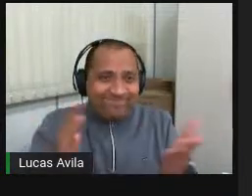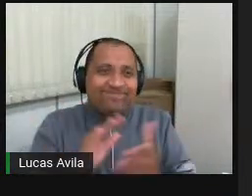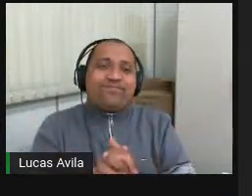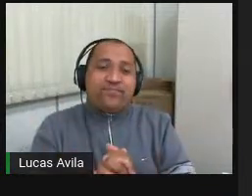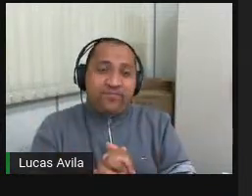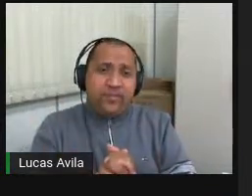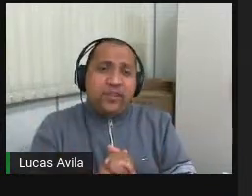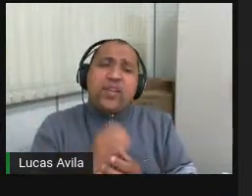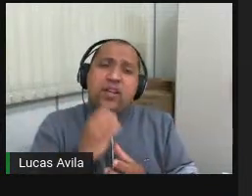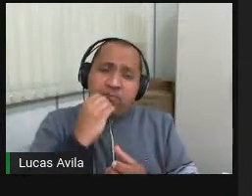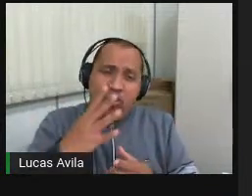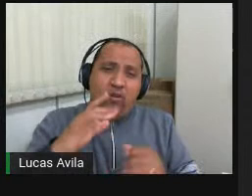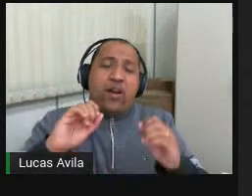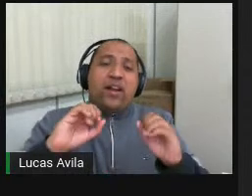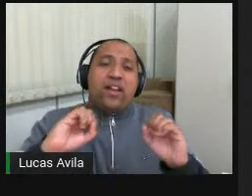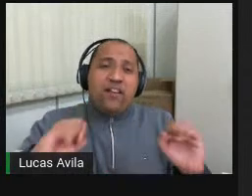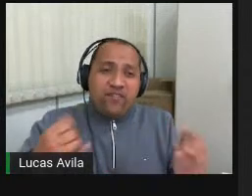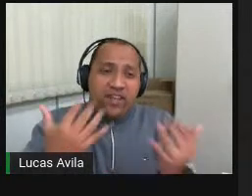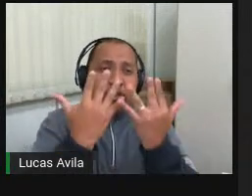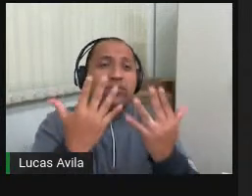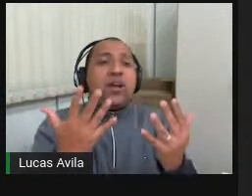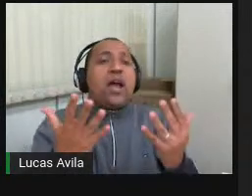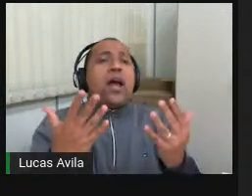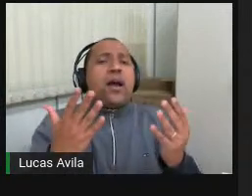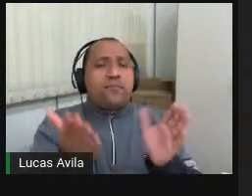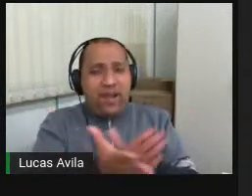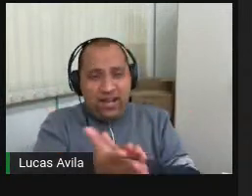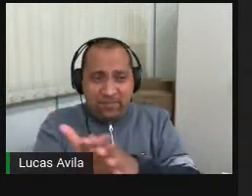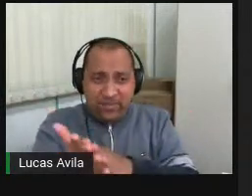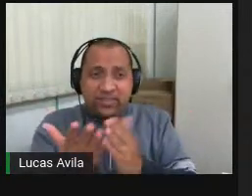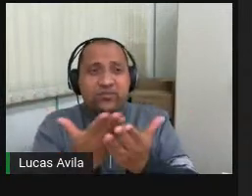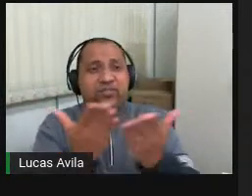boa solenidade e meus parabéns aos formandos.